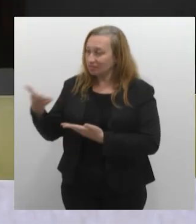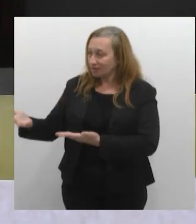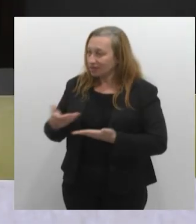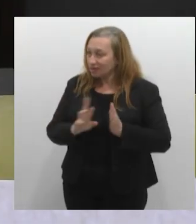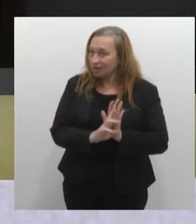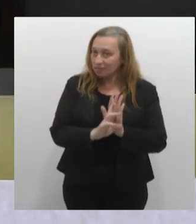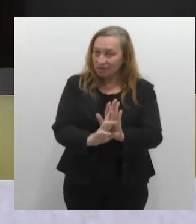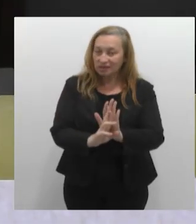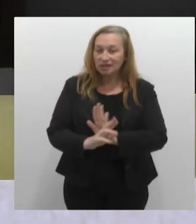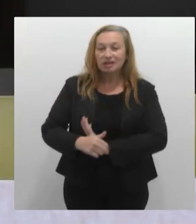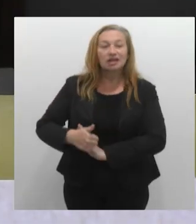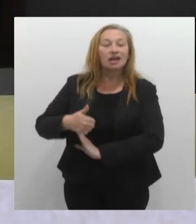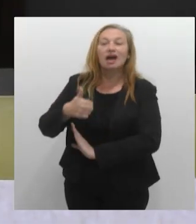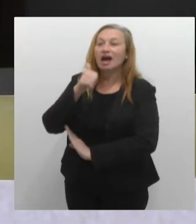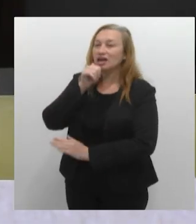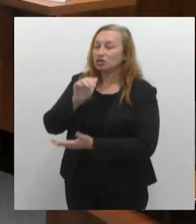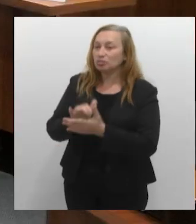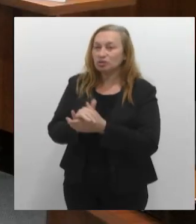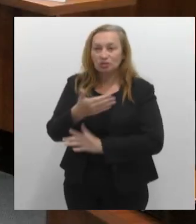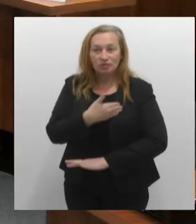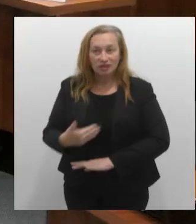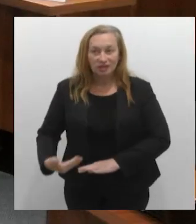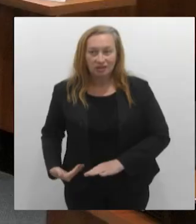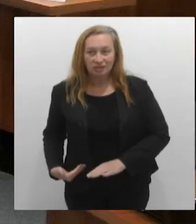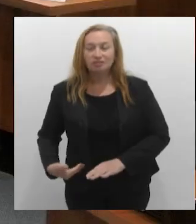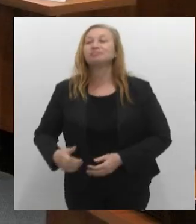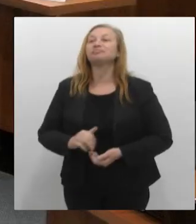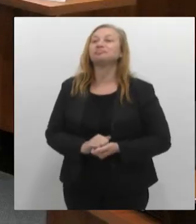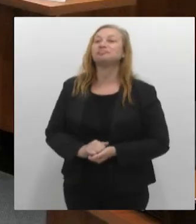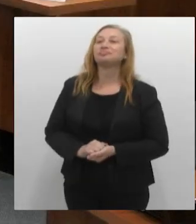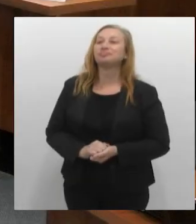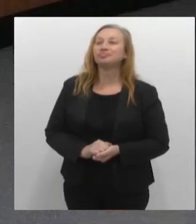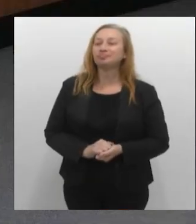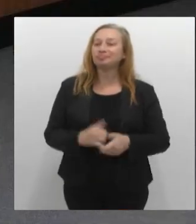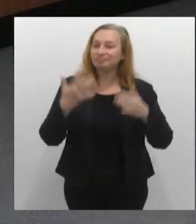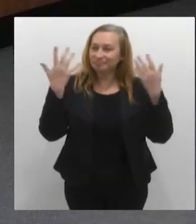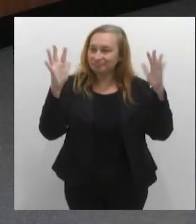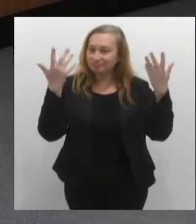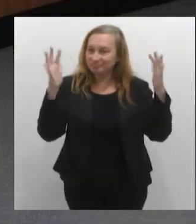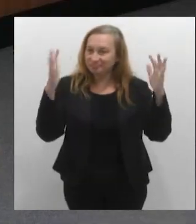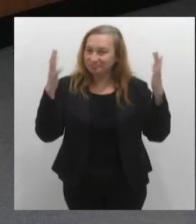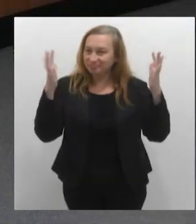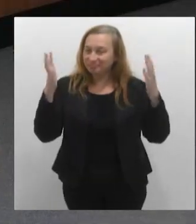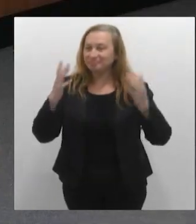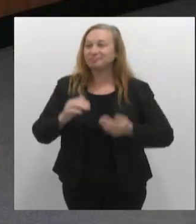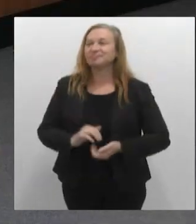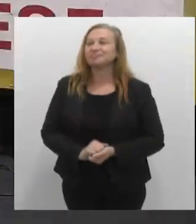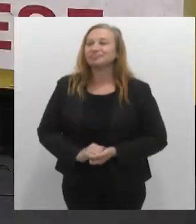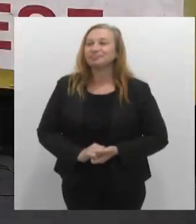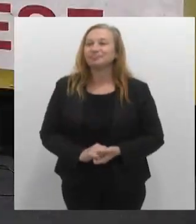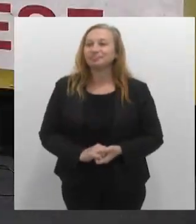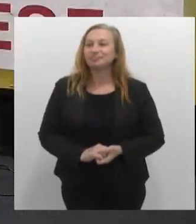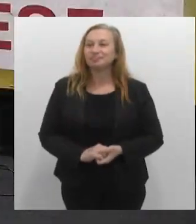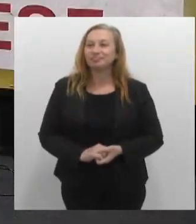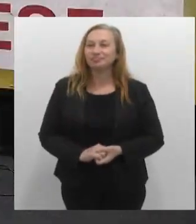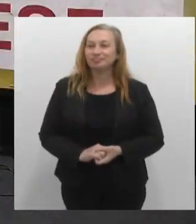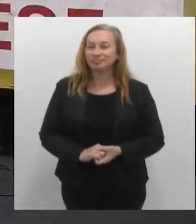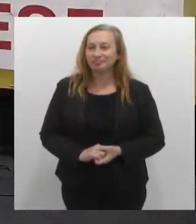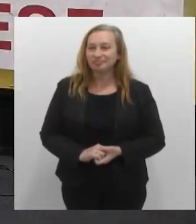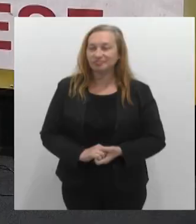representando a nossa primeira-dama, que é um braço social hoje do nosso Estado.